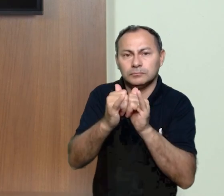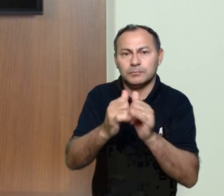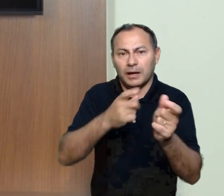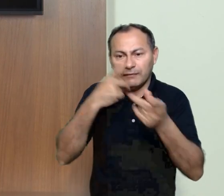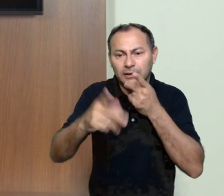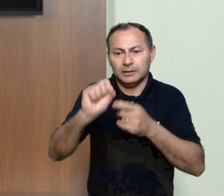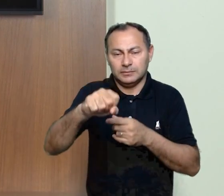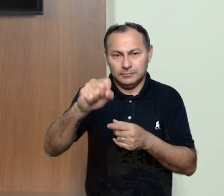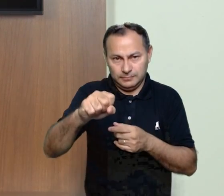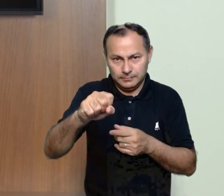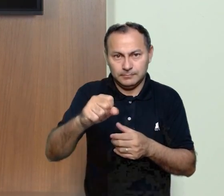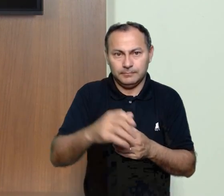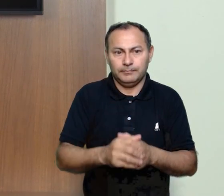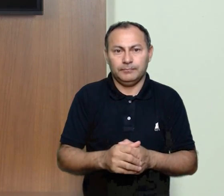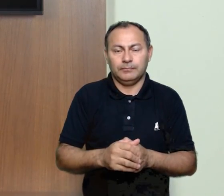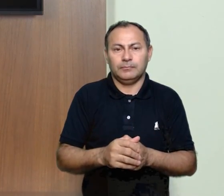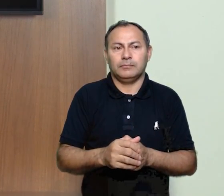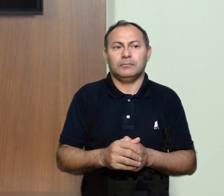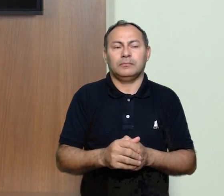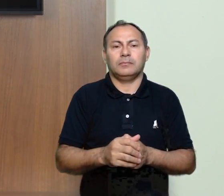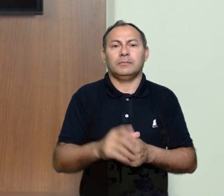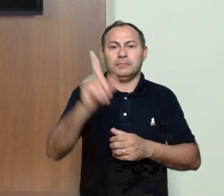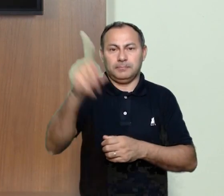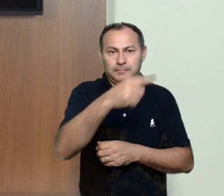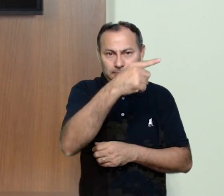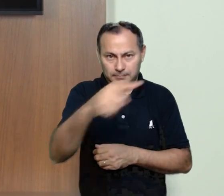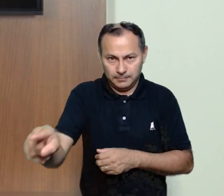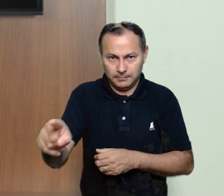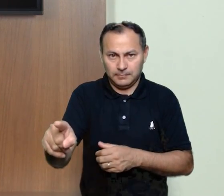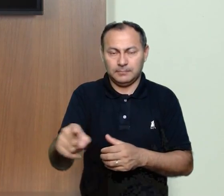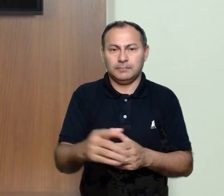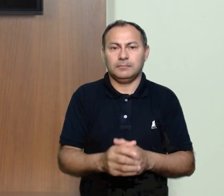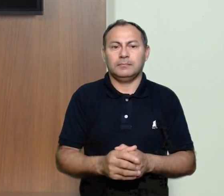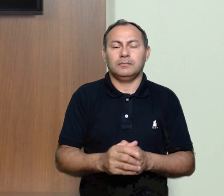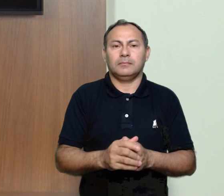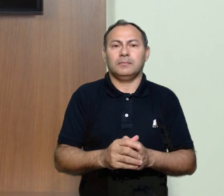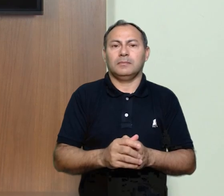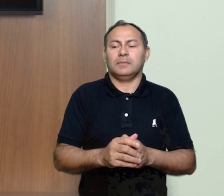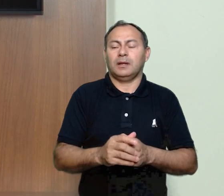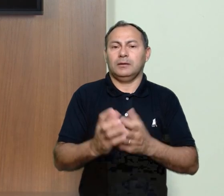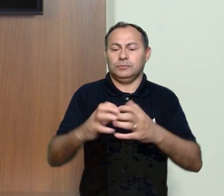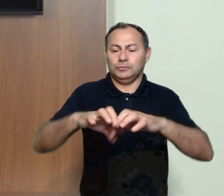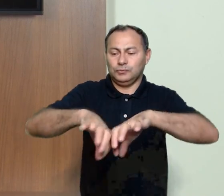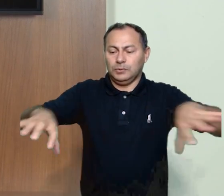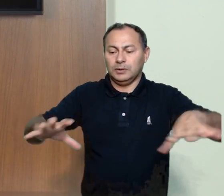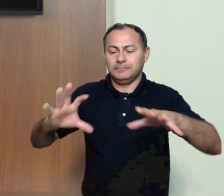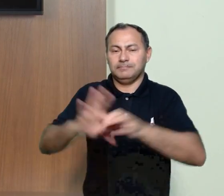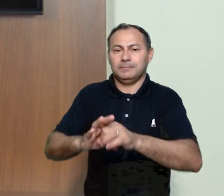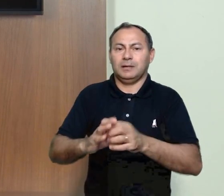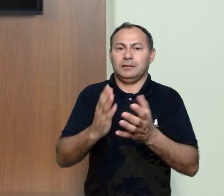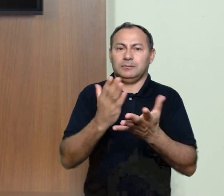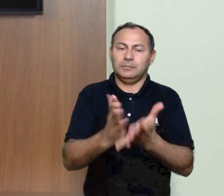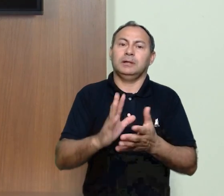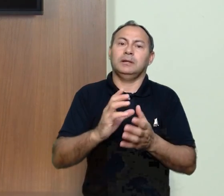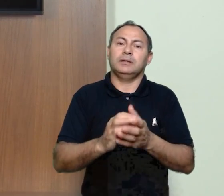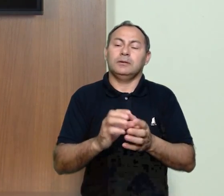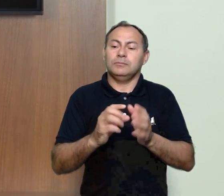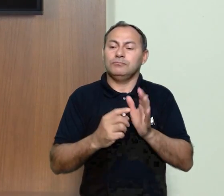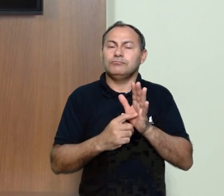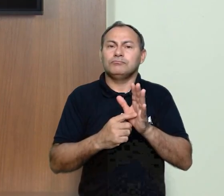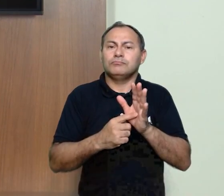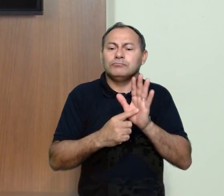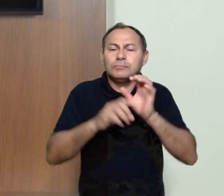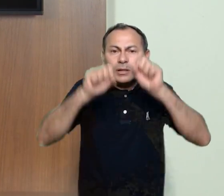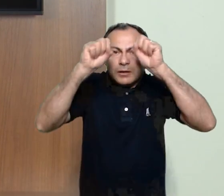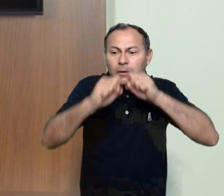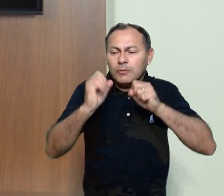dizer assim, o cancelamento da excomunhão recíproca. Que gesto